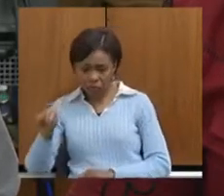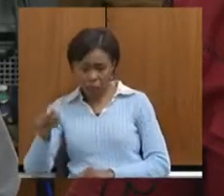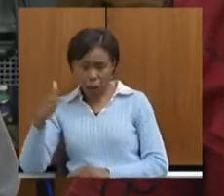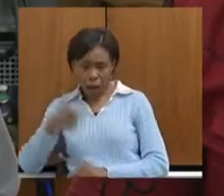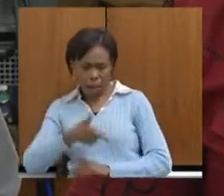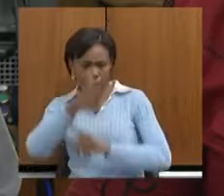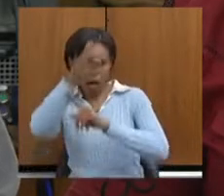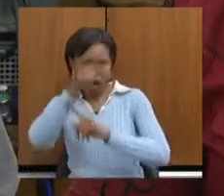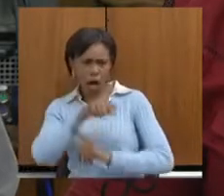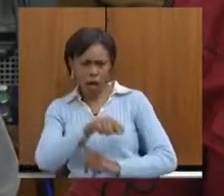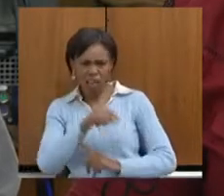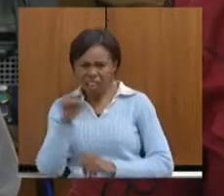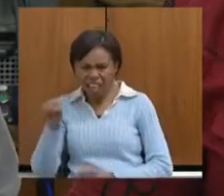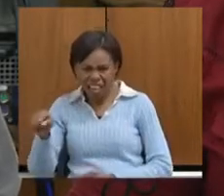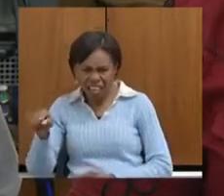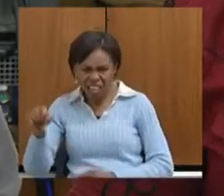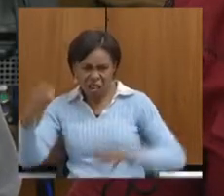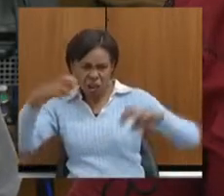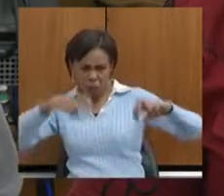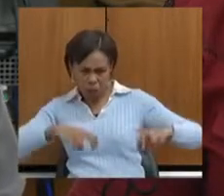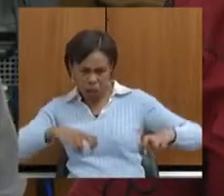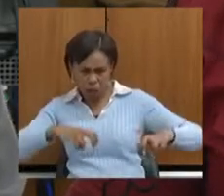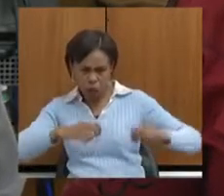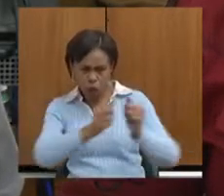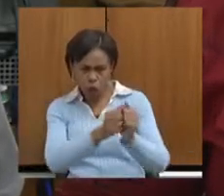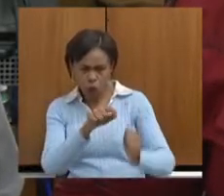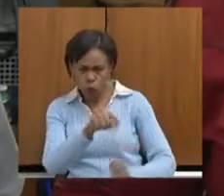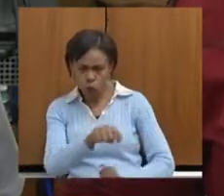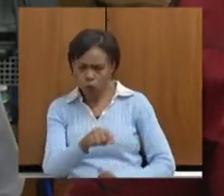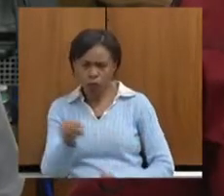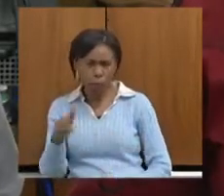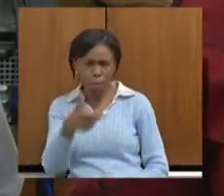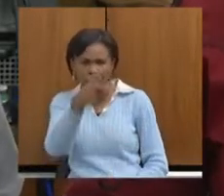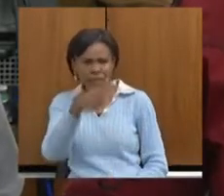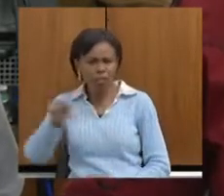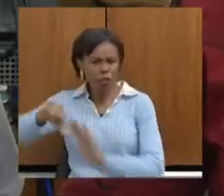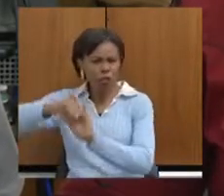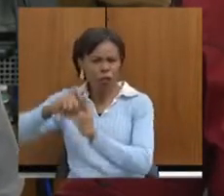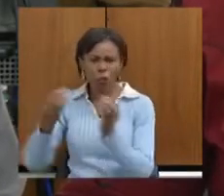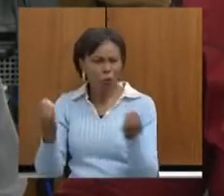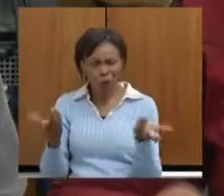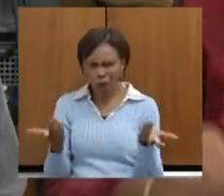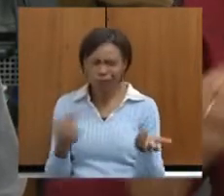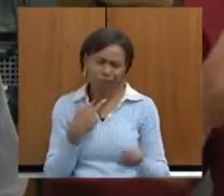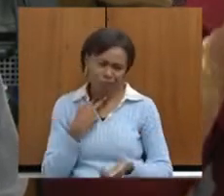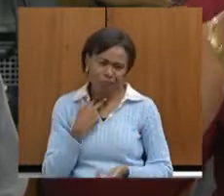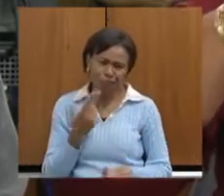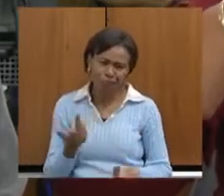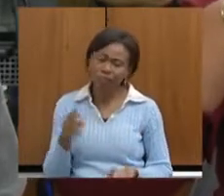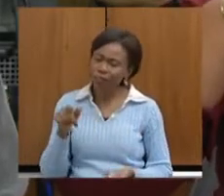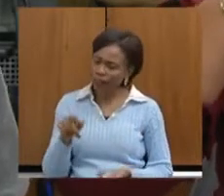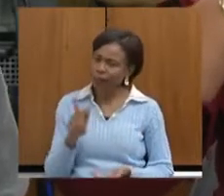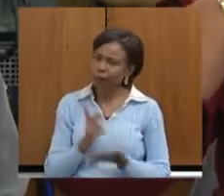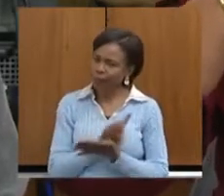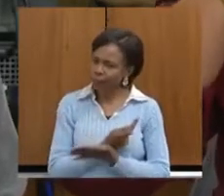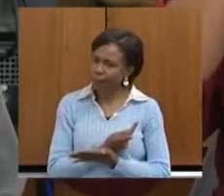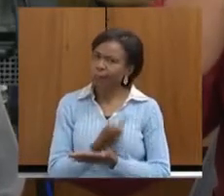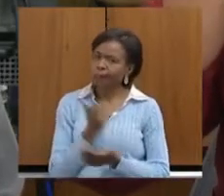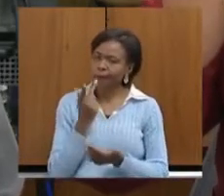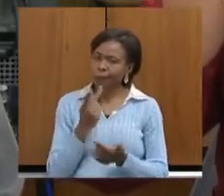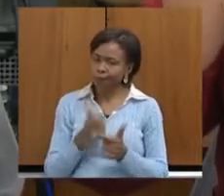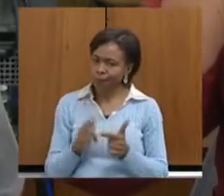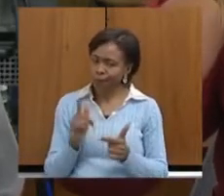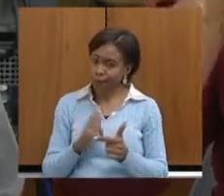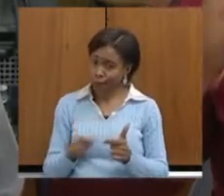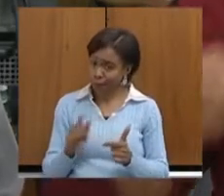né porque quando um um cara mata o outro Quem matou não participa do julgamento não né E nem das cartas não tinha colocado então nós estamos